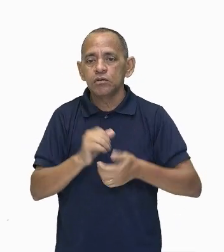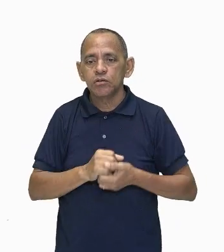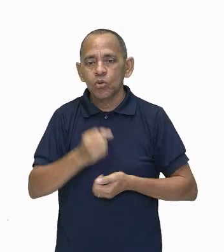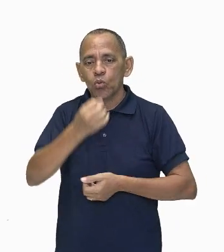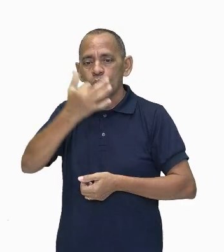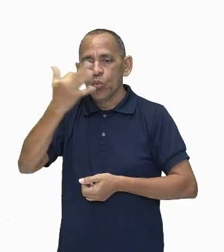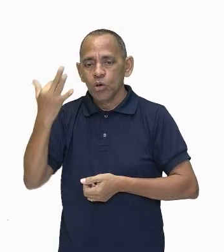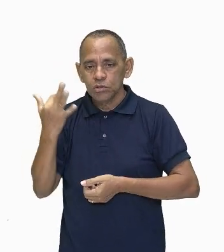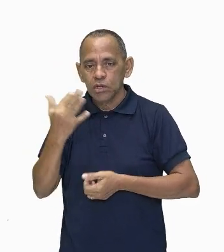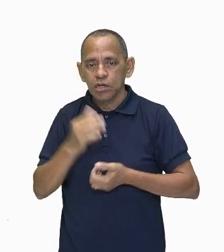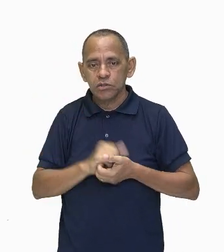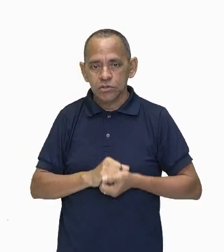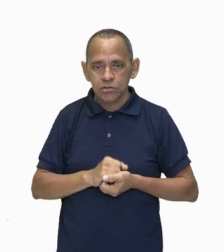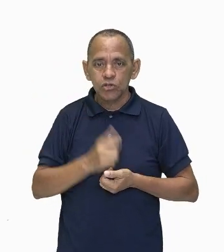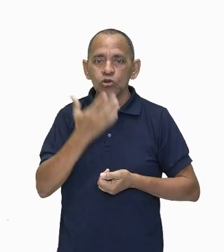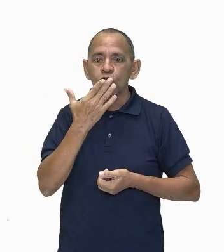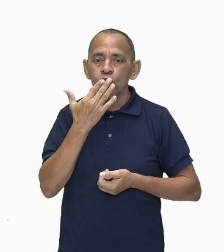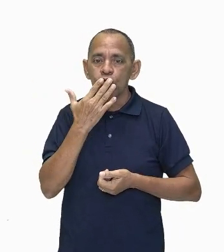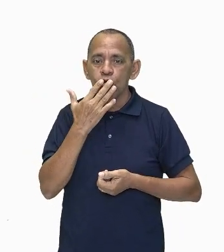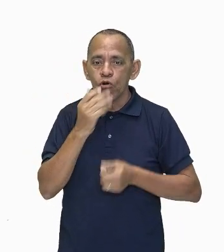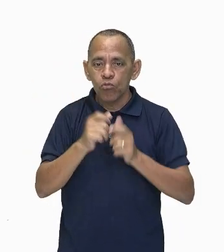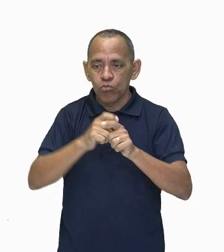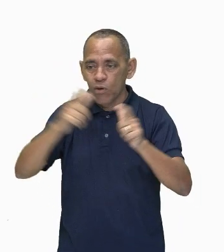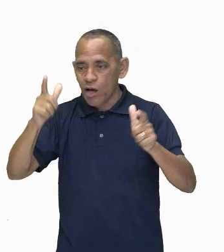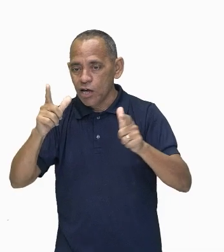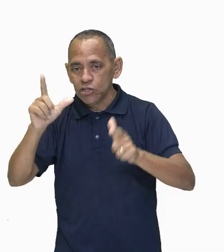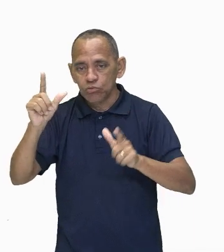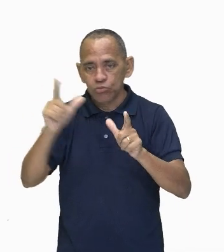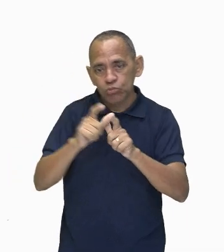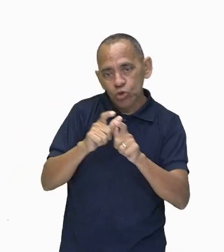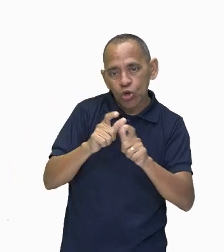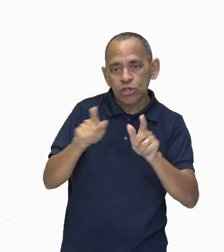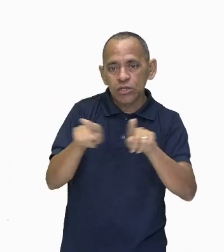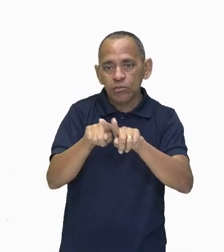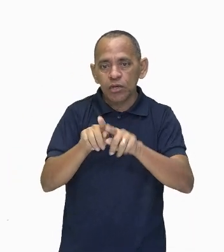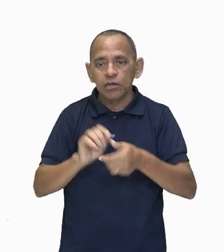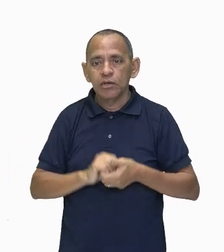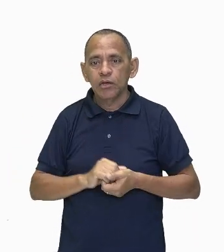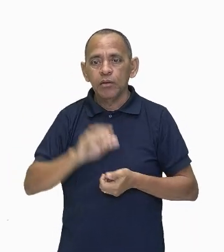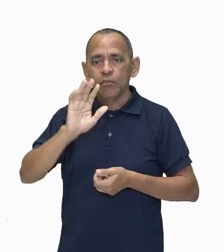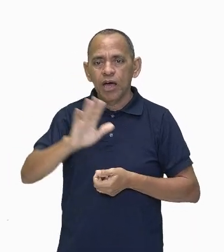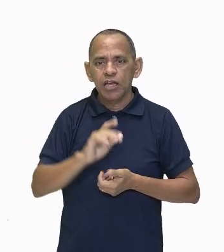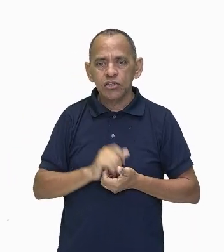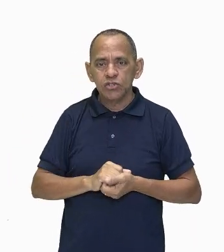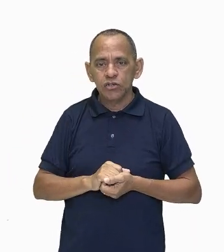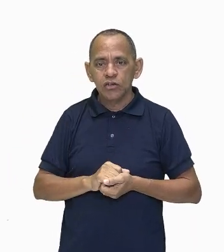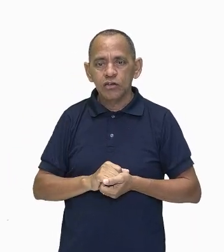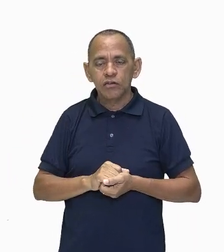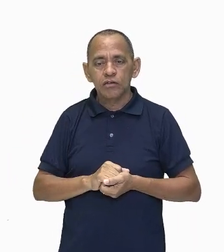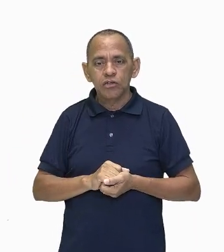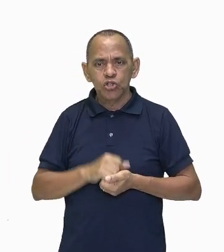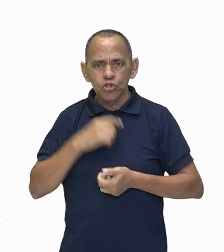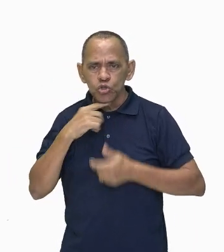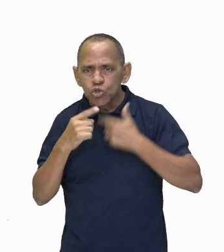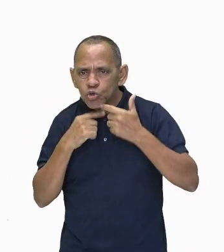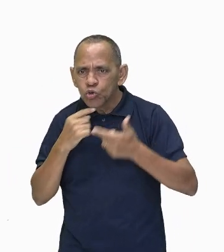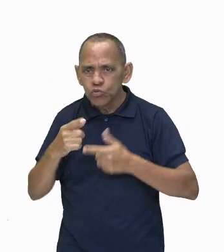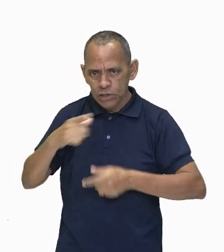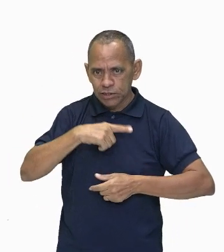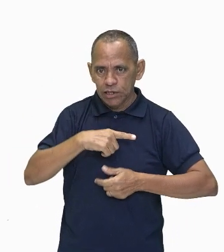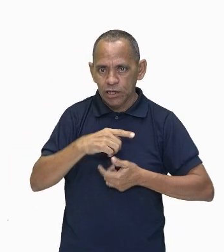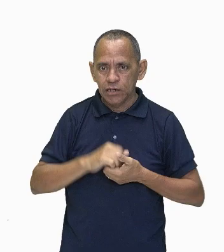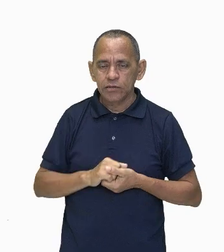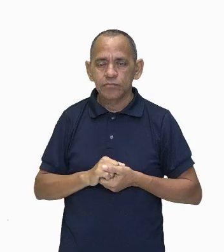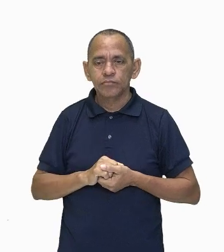frequente, aquela que foi mais frequente. Mas vamos supor que não tenha ficado claro. Vamos construir um gráfico. Se não ficou